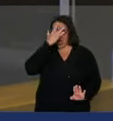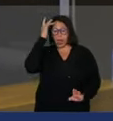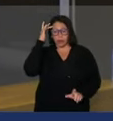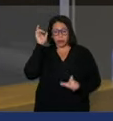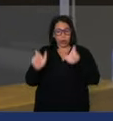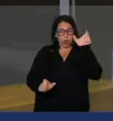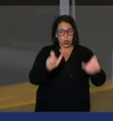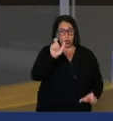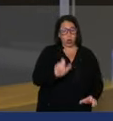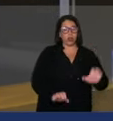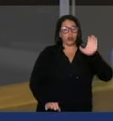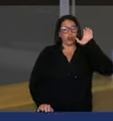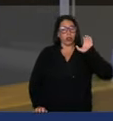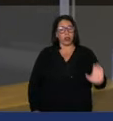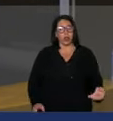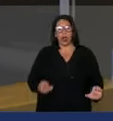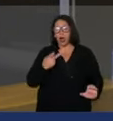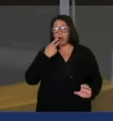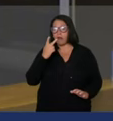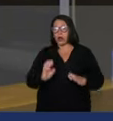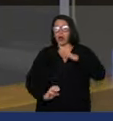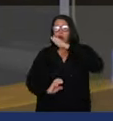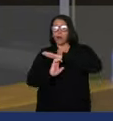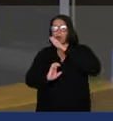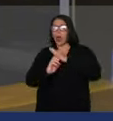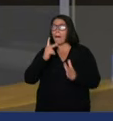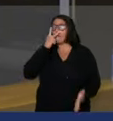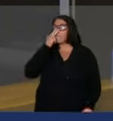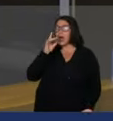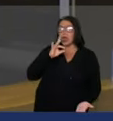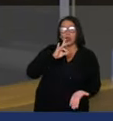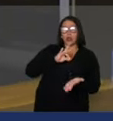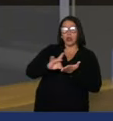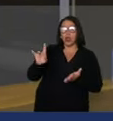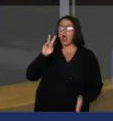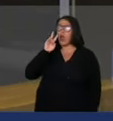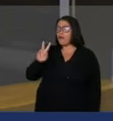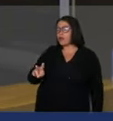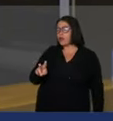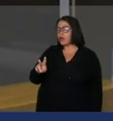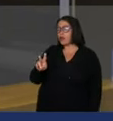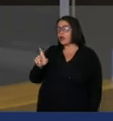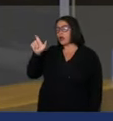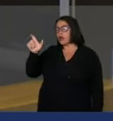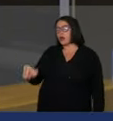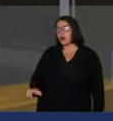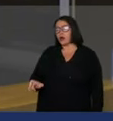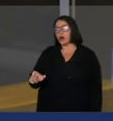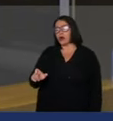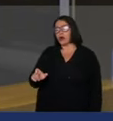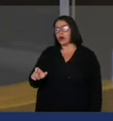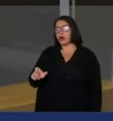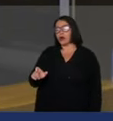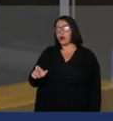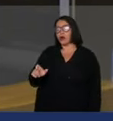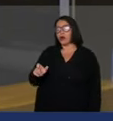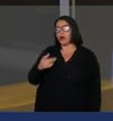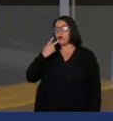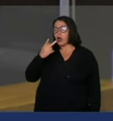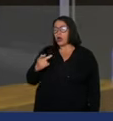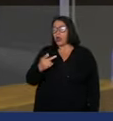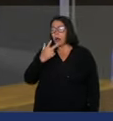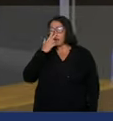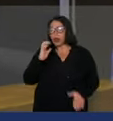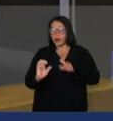tratam o mercado como um grande vilão. Até vi o Jean Willis falando horrores a respeito do mercado, como se o mercado